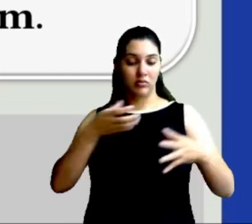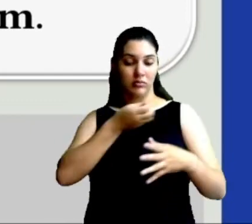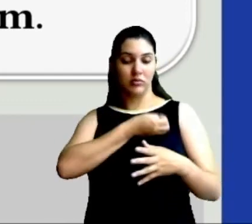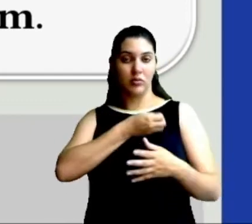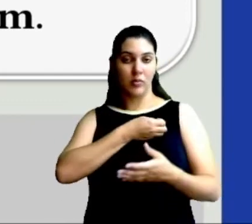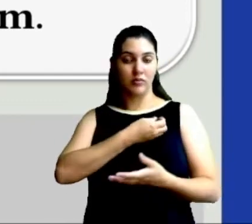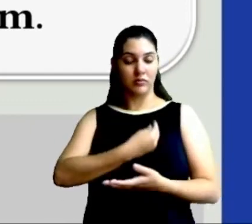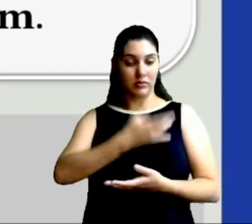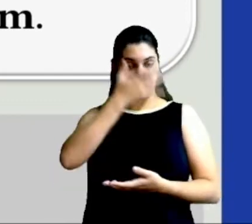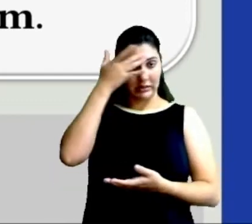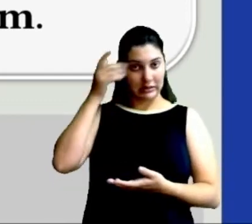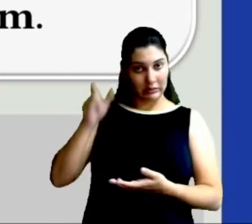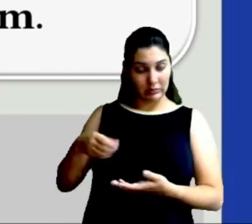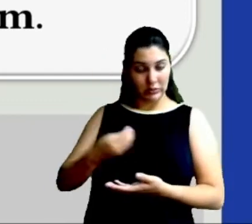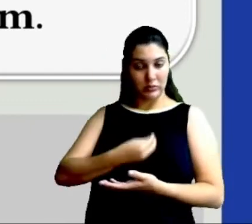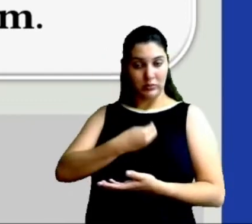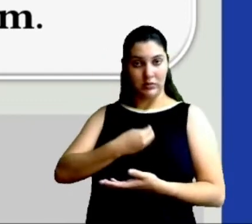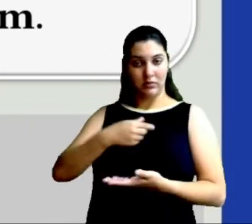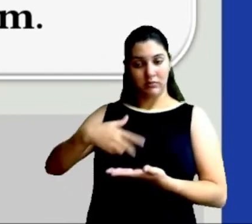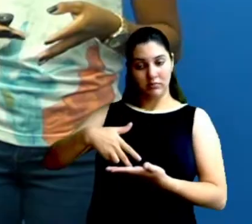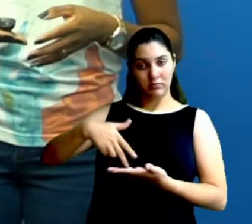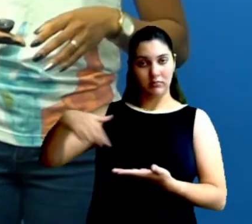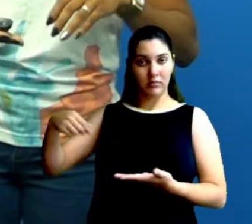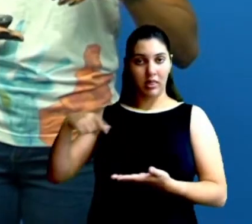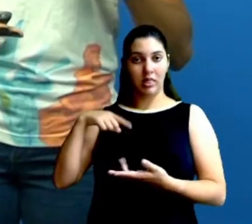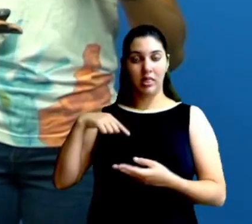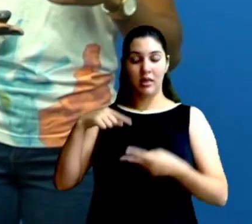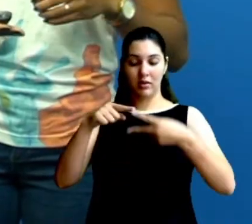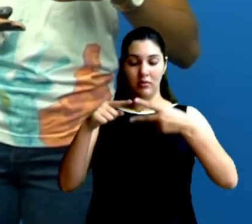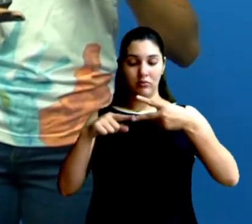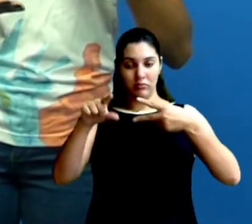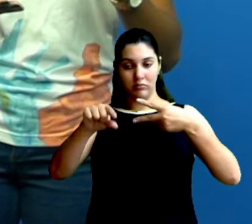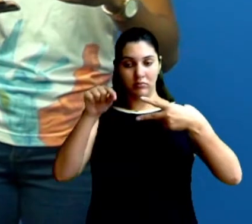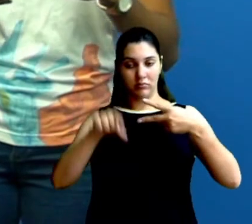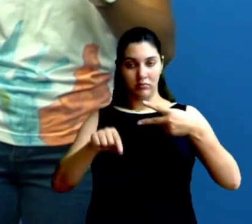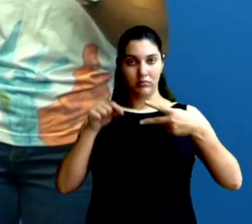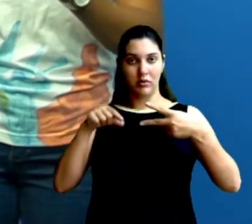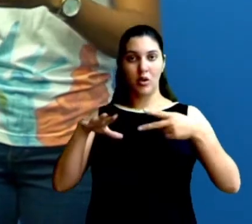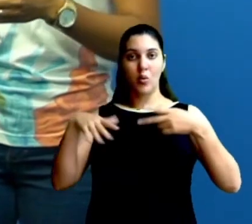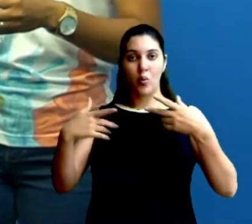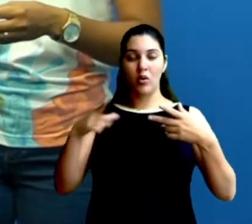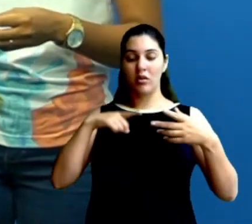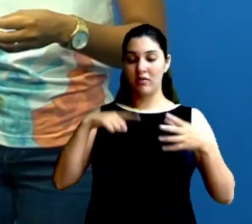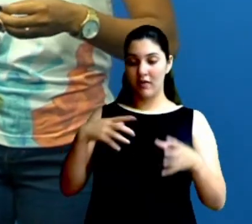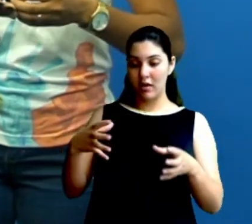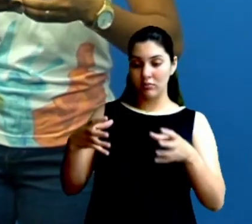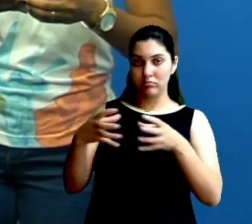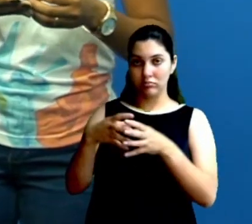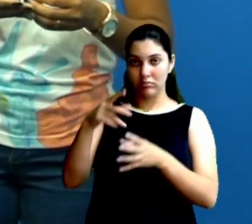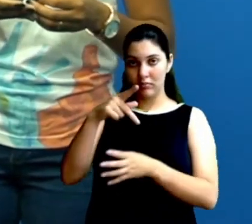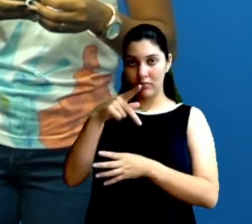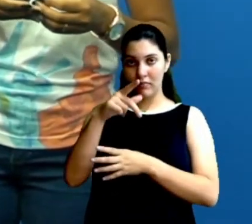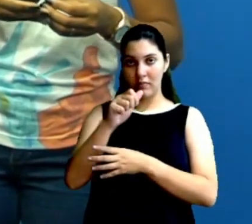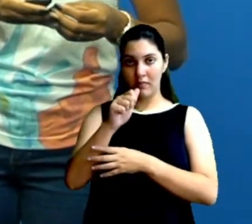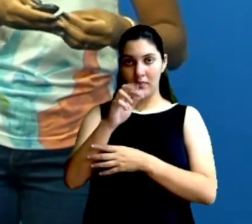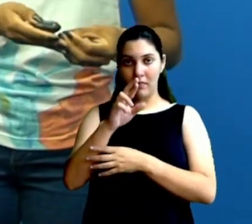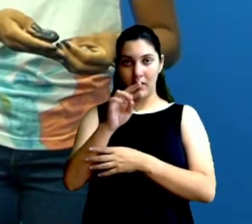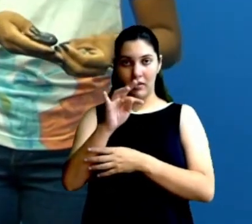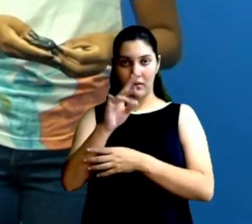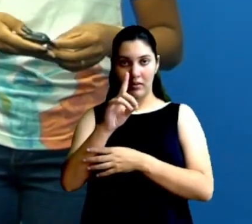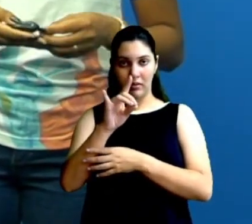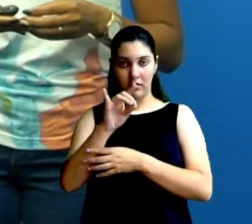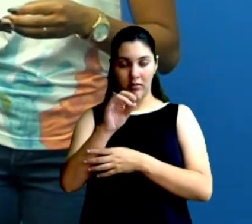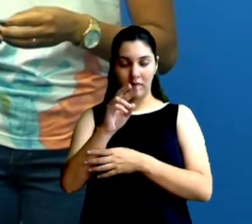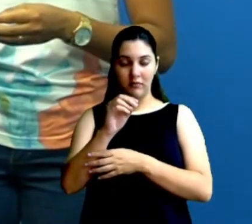se retiraram. Então, você tem aí as duas opções. Quando houver coletivos partitivos, você tanto pode colocar